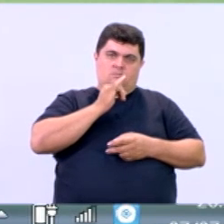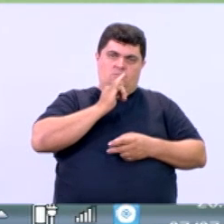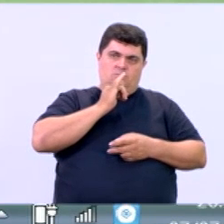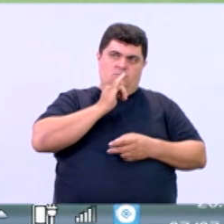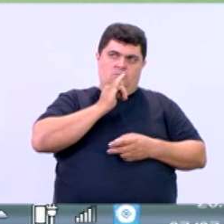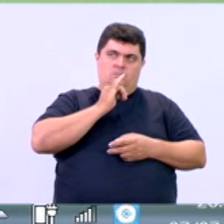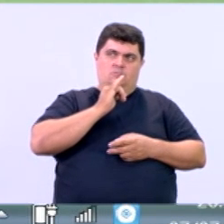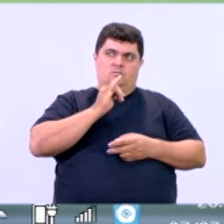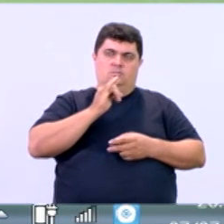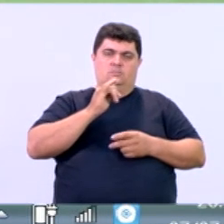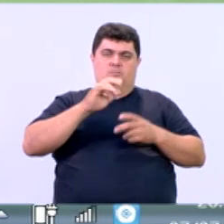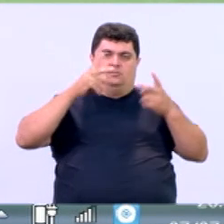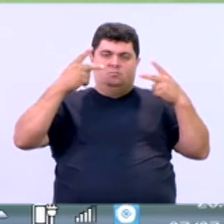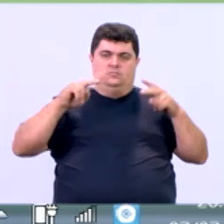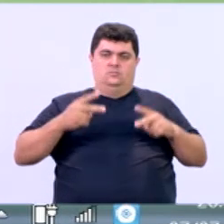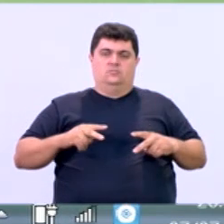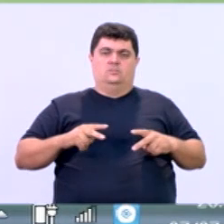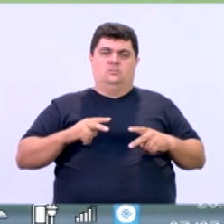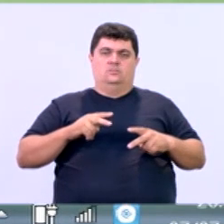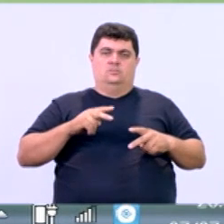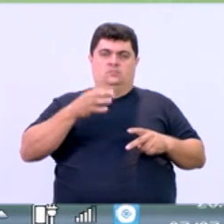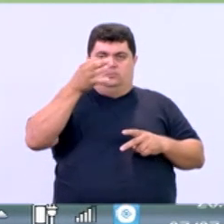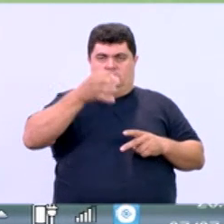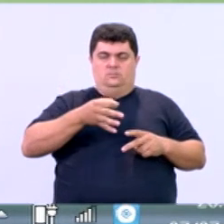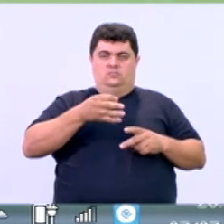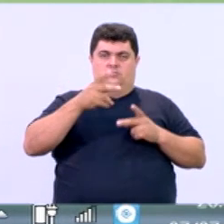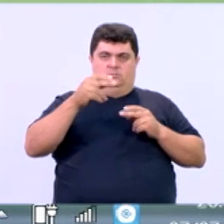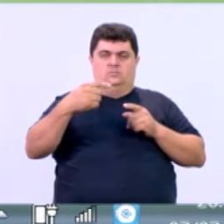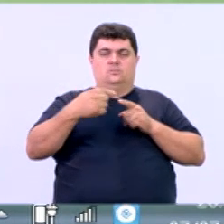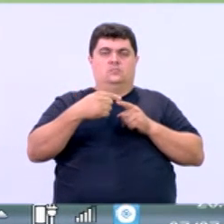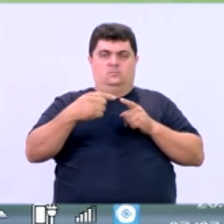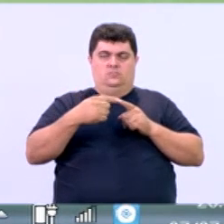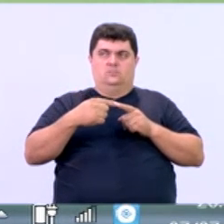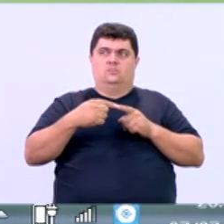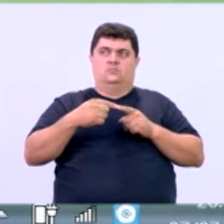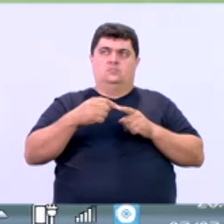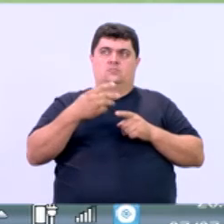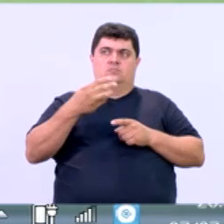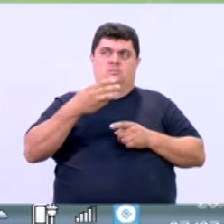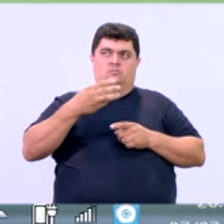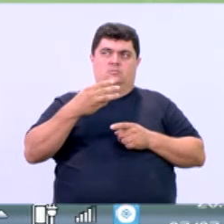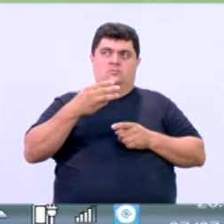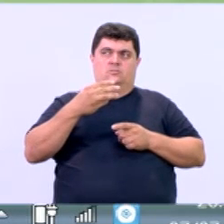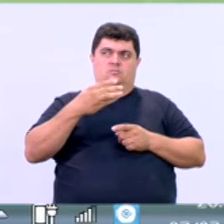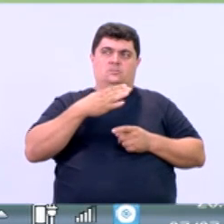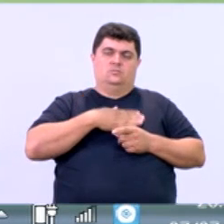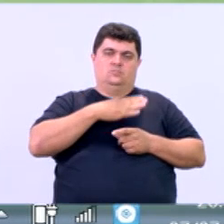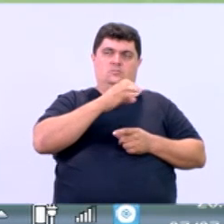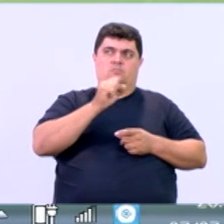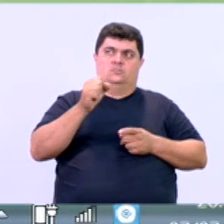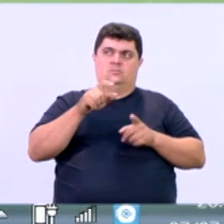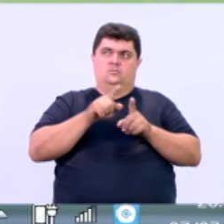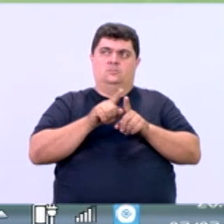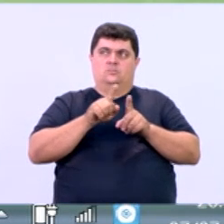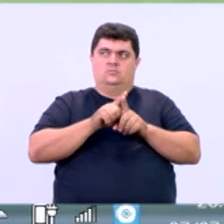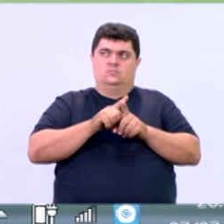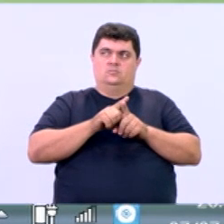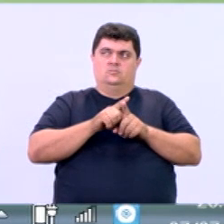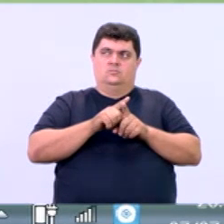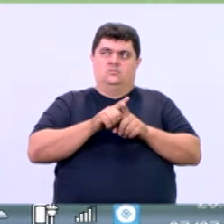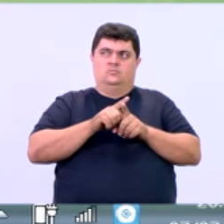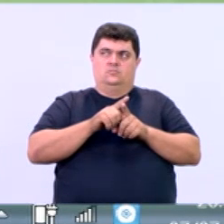vimos, de acordo com o código que foi apresentado, isso aí está correto. E no item 3, o arquivo meus estilos tem o caminho relativo